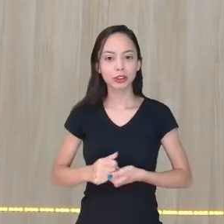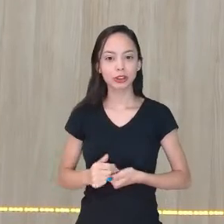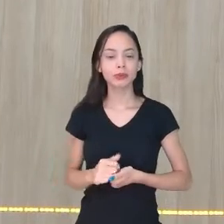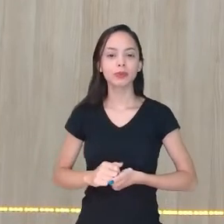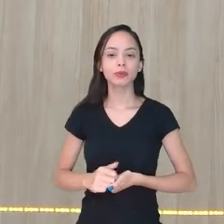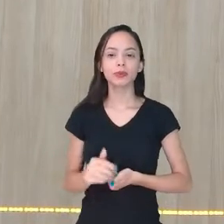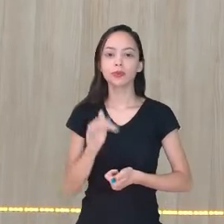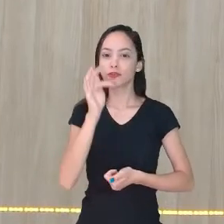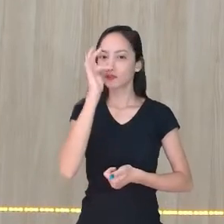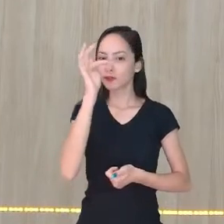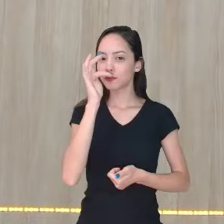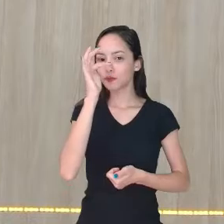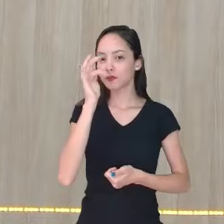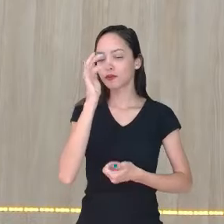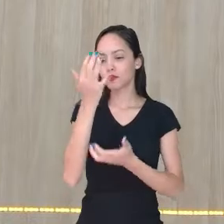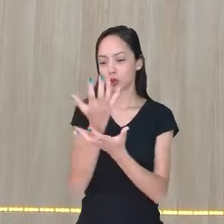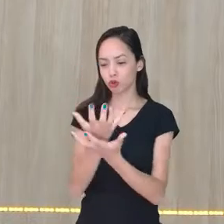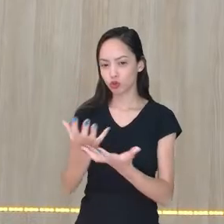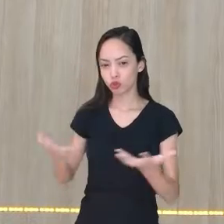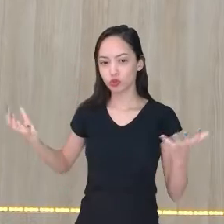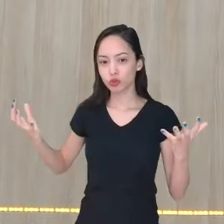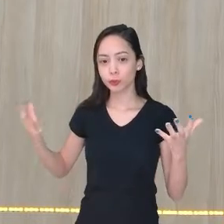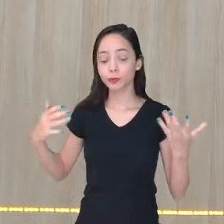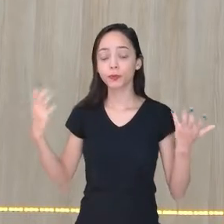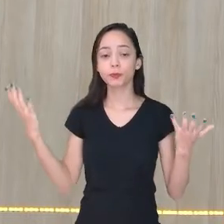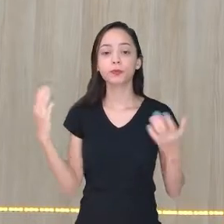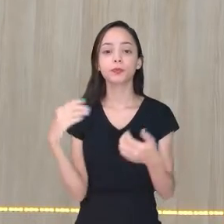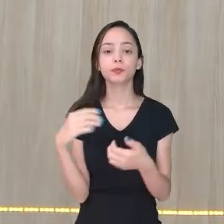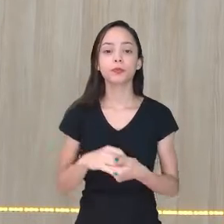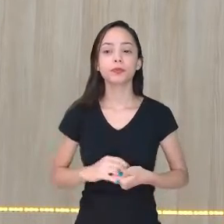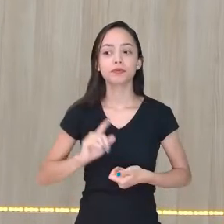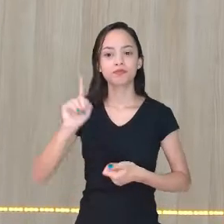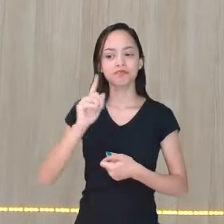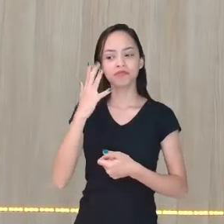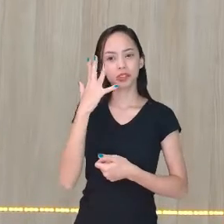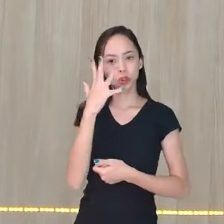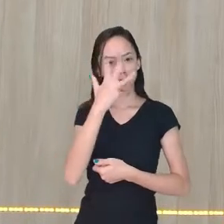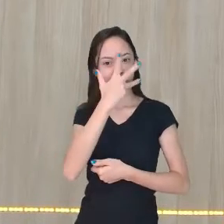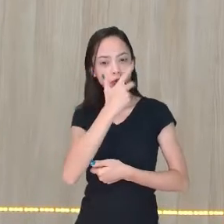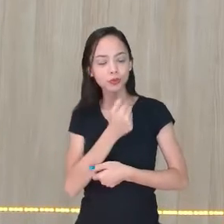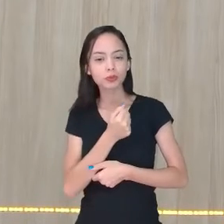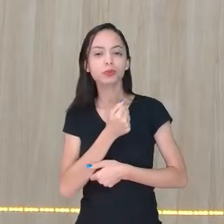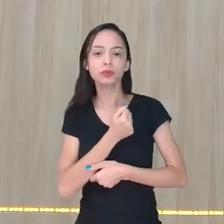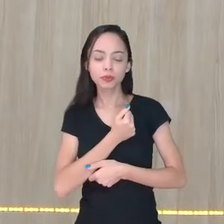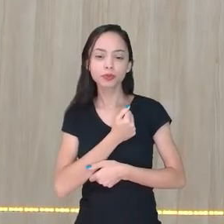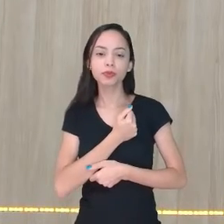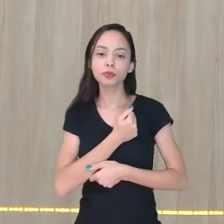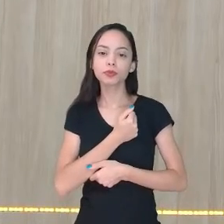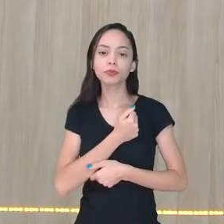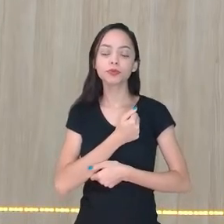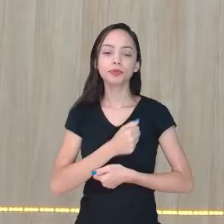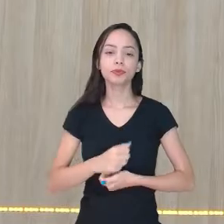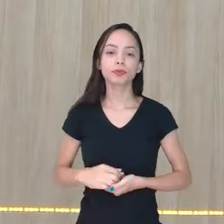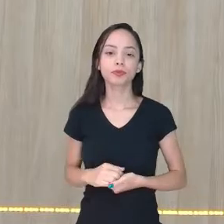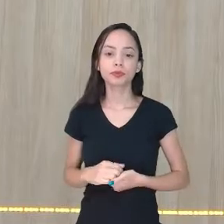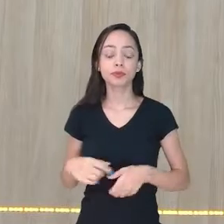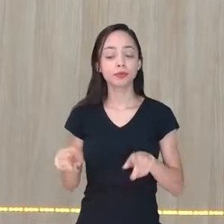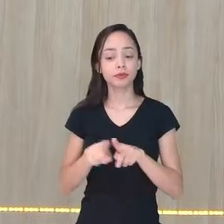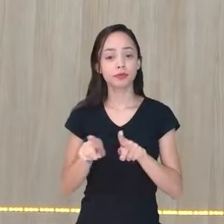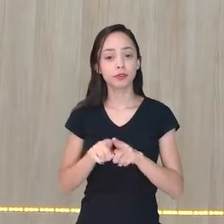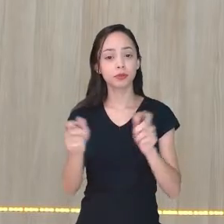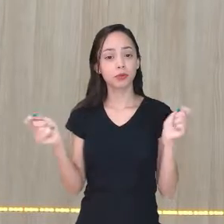bonito. E que o girassol, por exemplo, além de ser essa flor belíssima, também ele pode